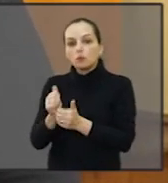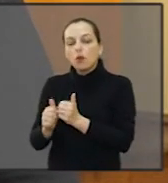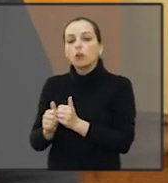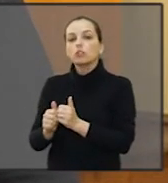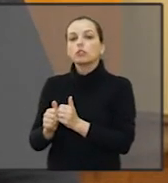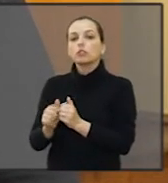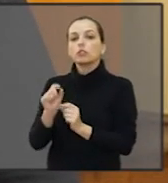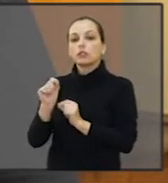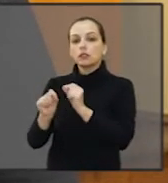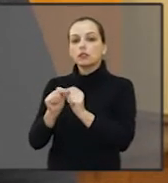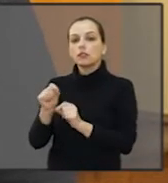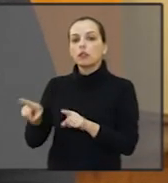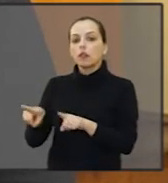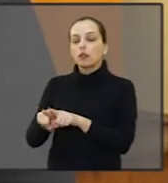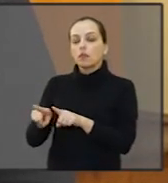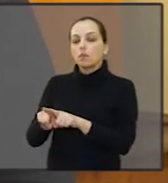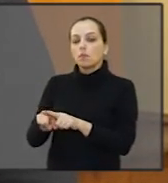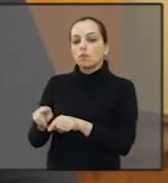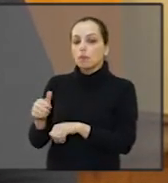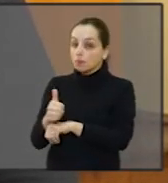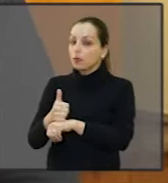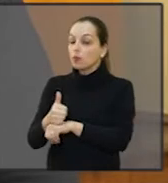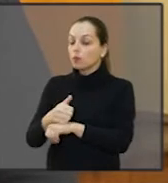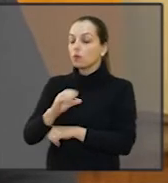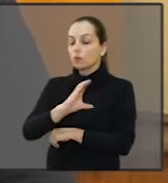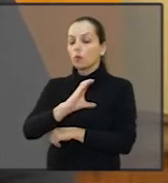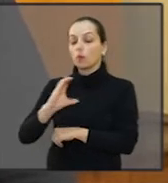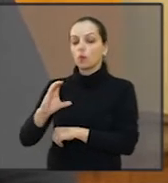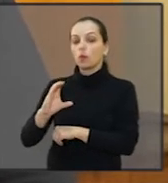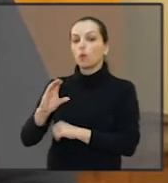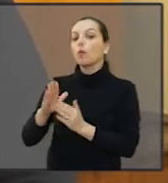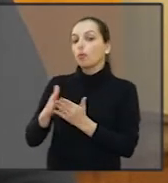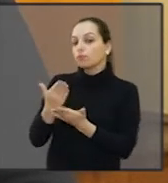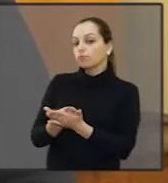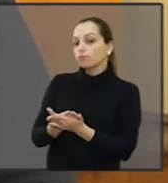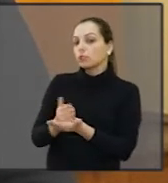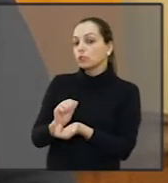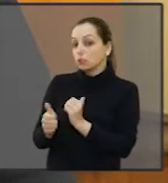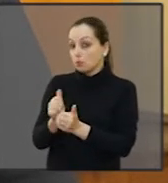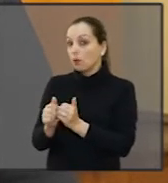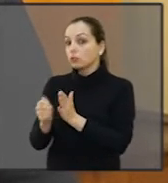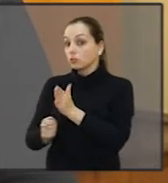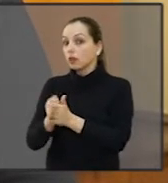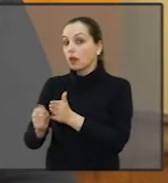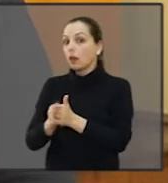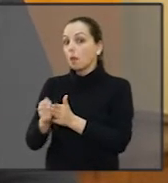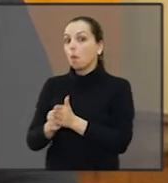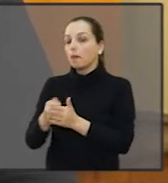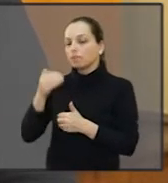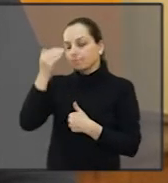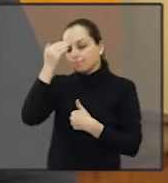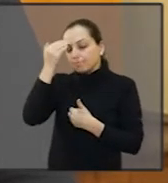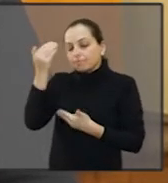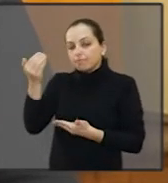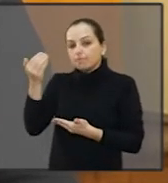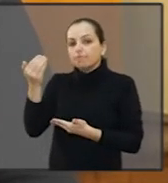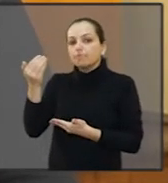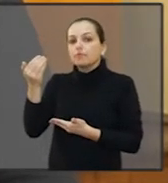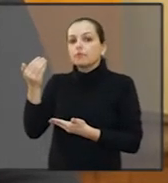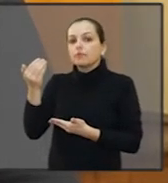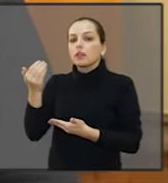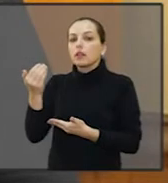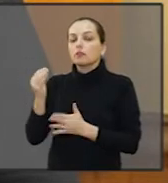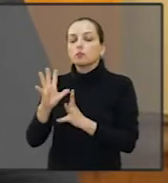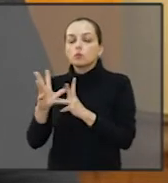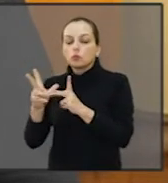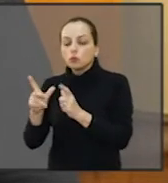e até a minha profissão que eu tenho hoje de coordenadora, eu acho que é uma gratidão, né? Por tudo que eu